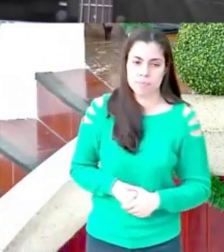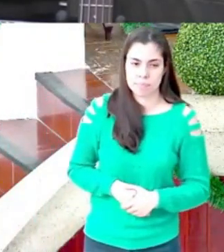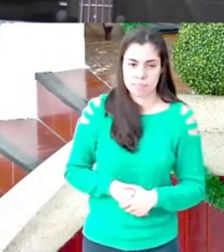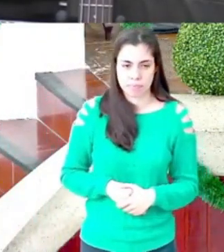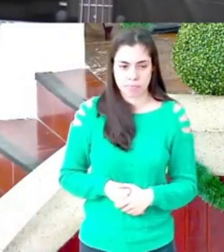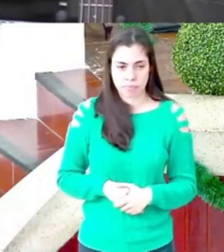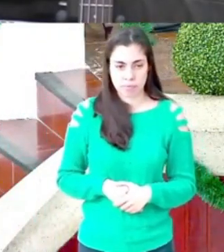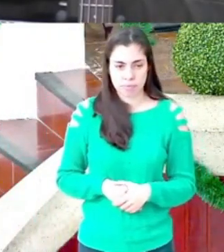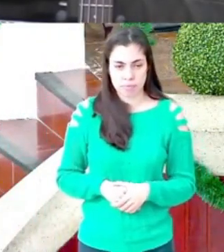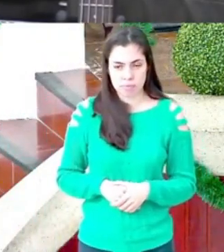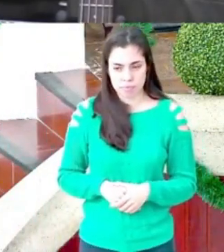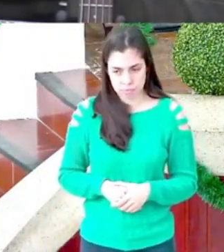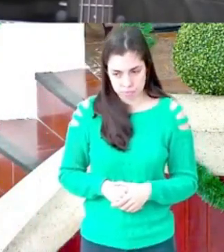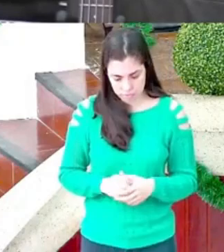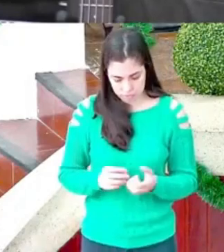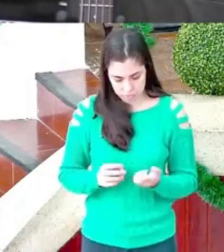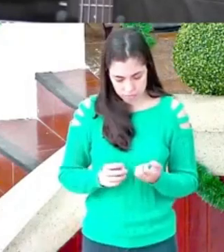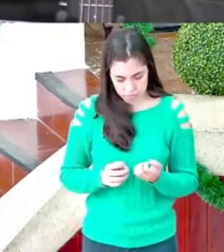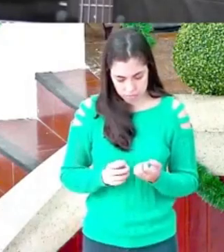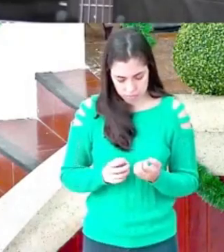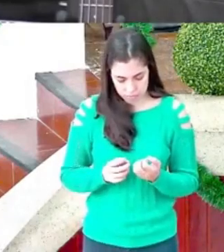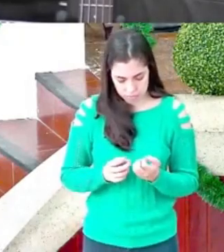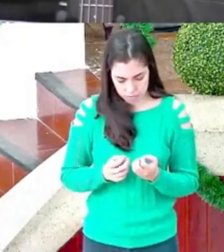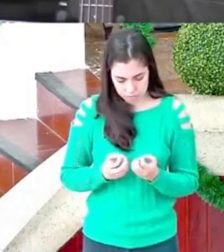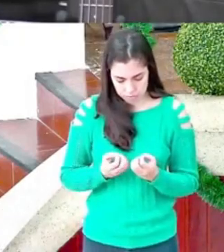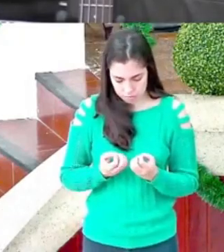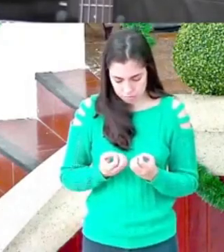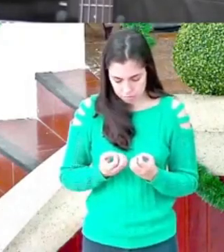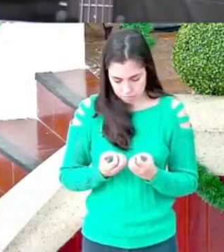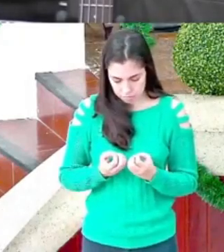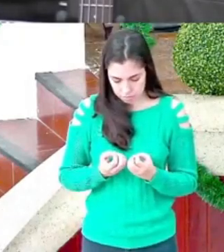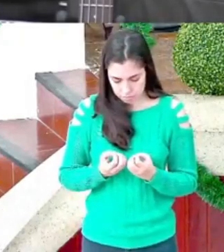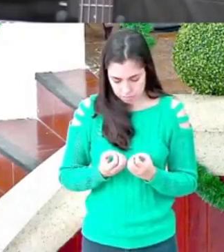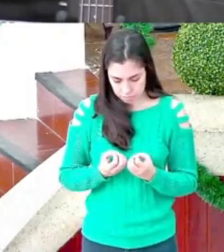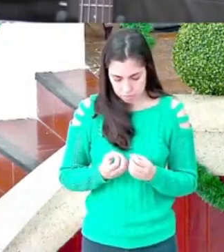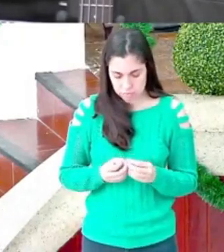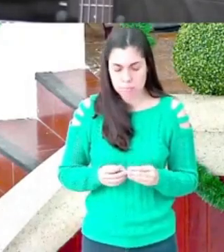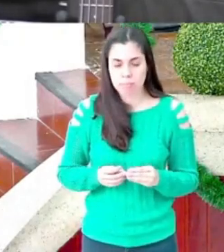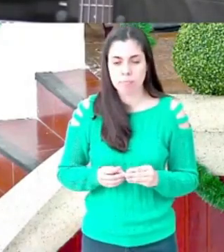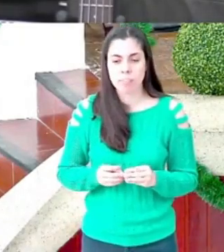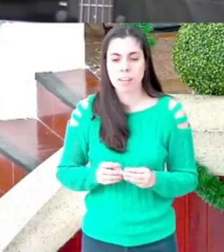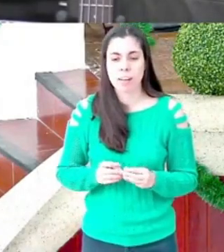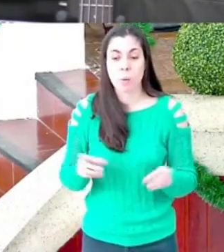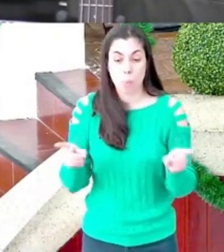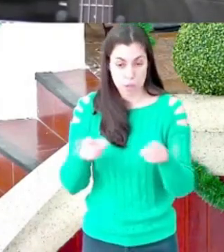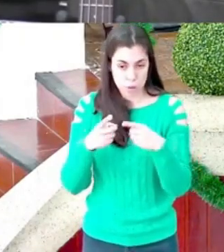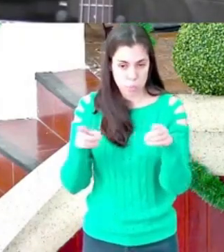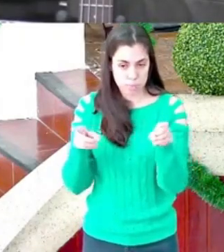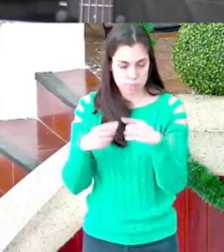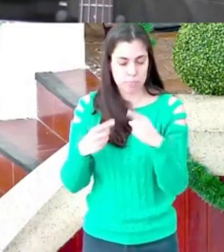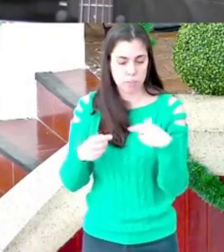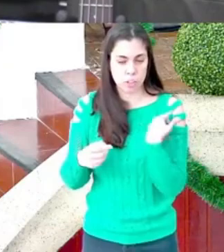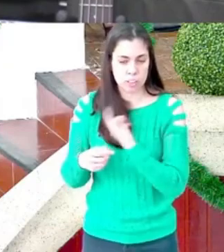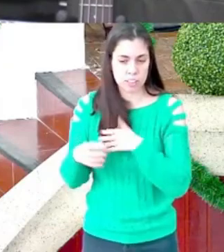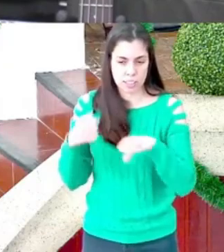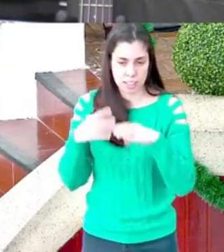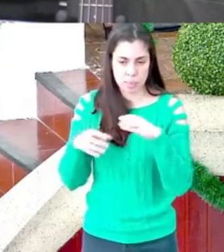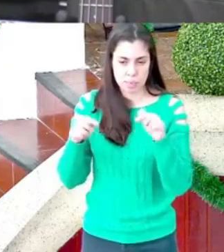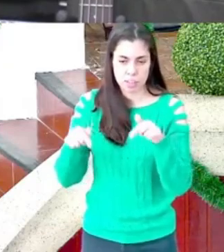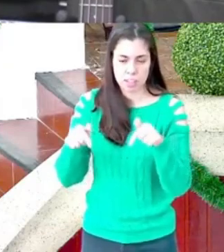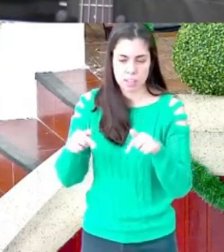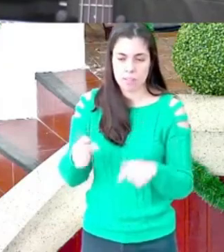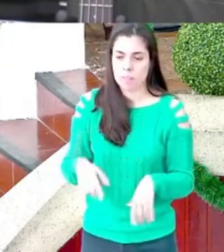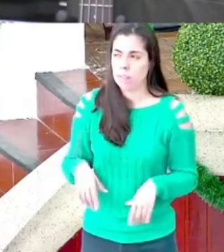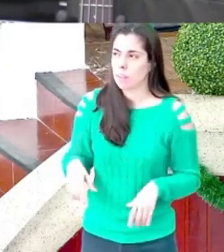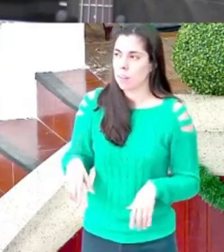especificamente na sua terceira estrofe, que nos diz: pois muitos que corriam bem, mas agora longe